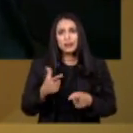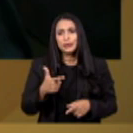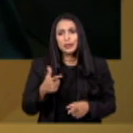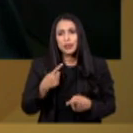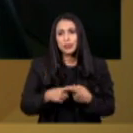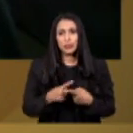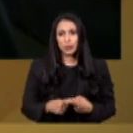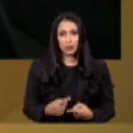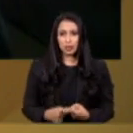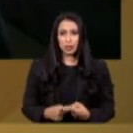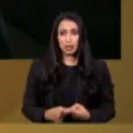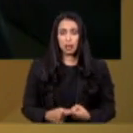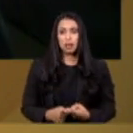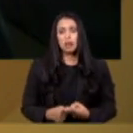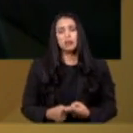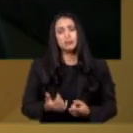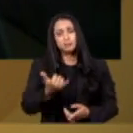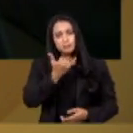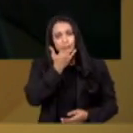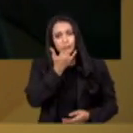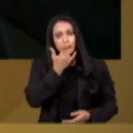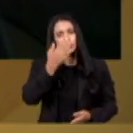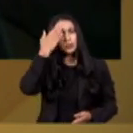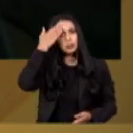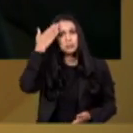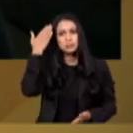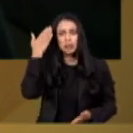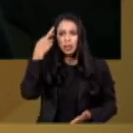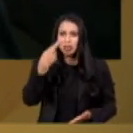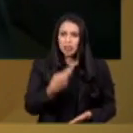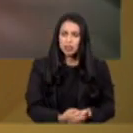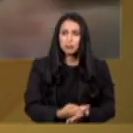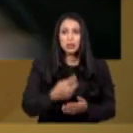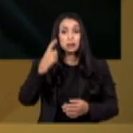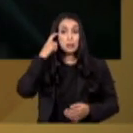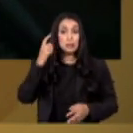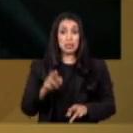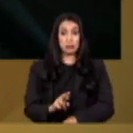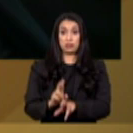a meu respeito ao contrário